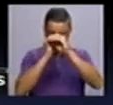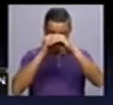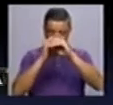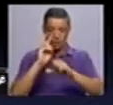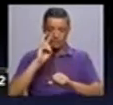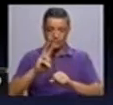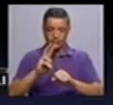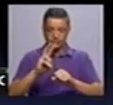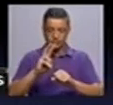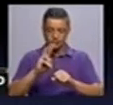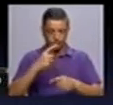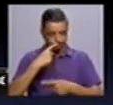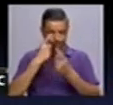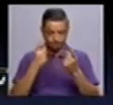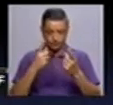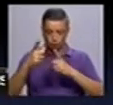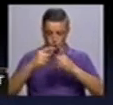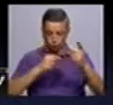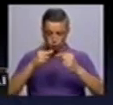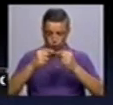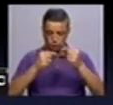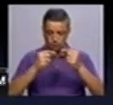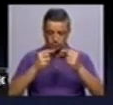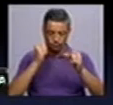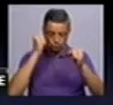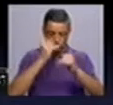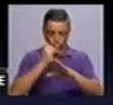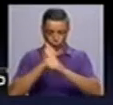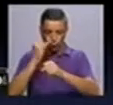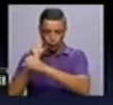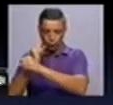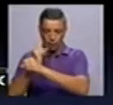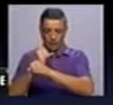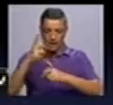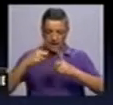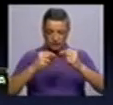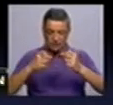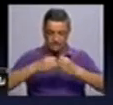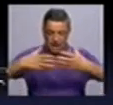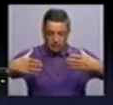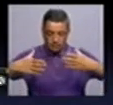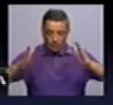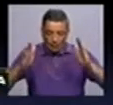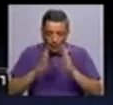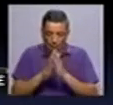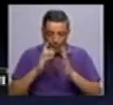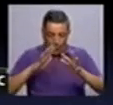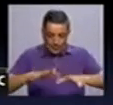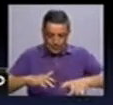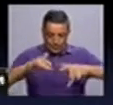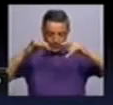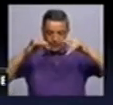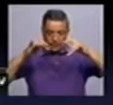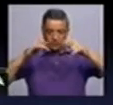para as chamadas estrelas variáveis feidas, que são estrelas que aumentam e diminuem de brilho de uma maneira que os